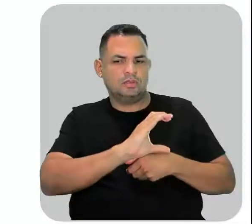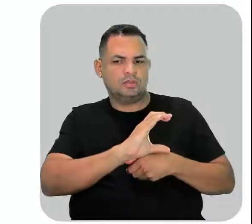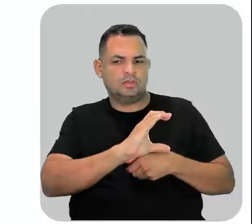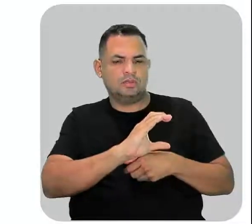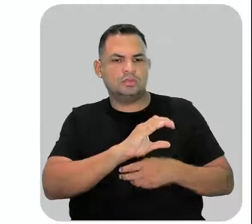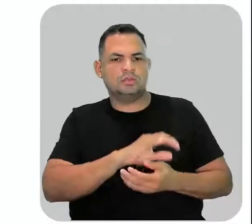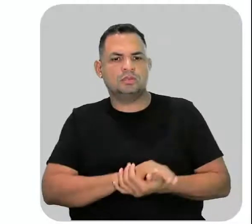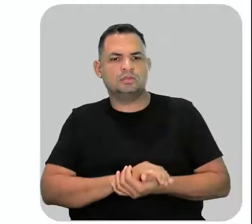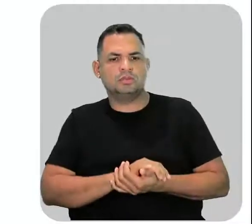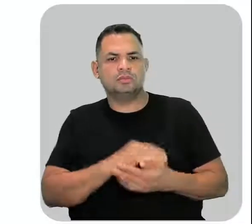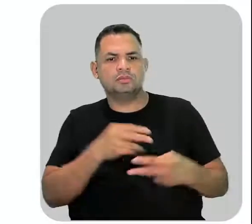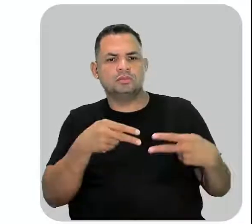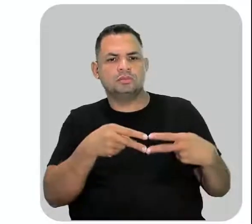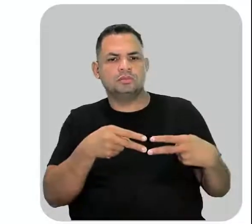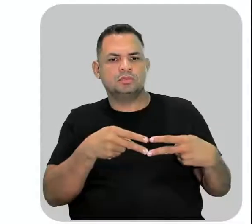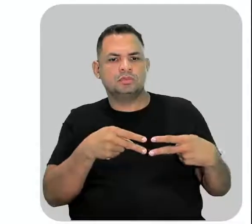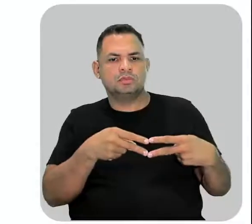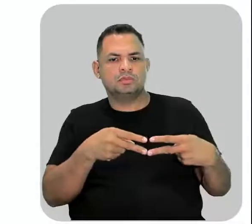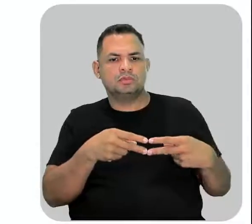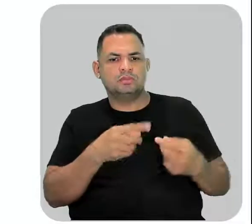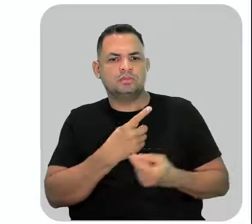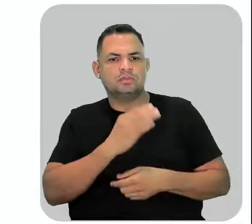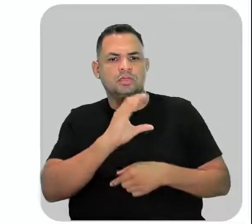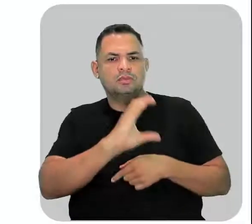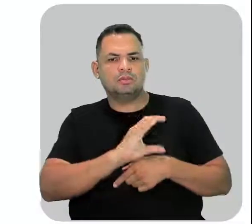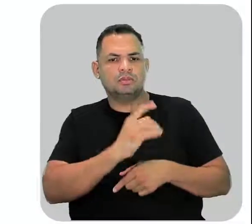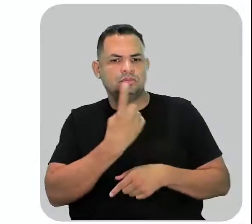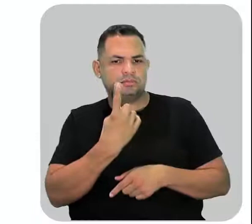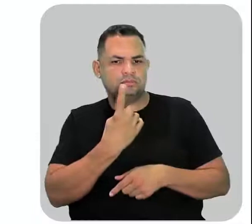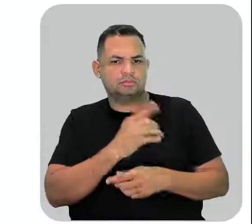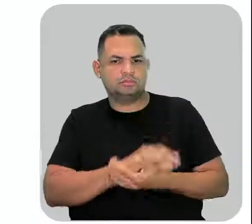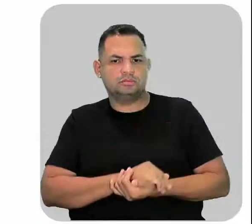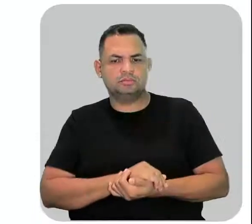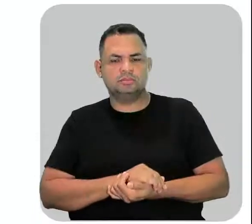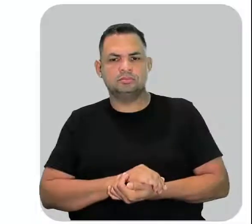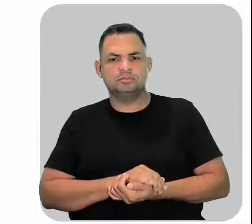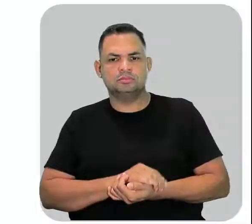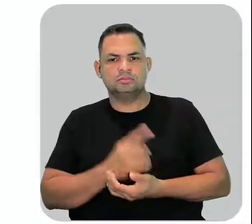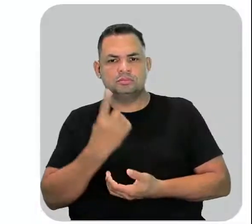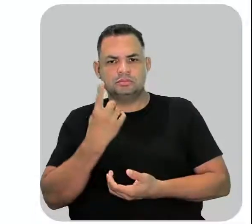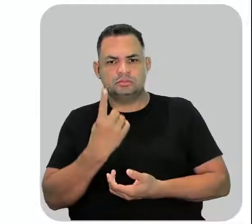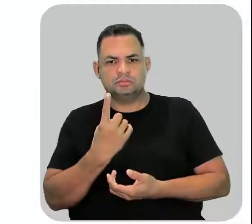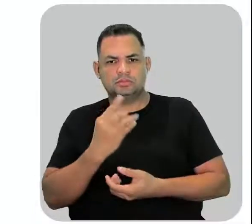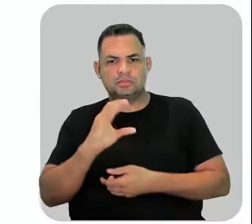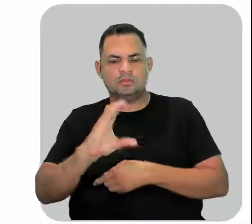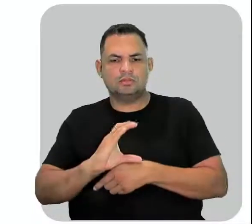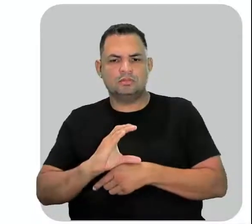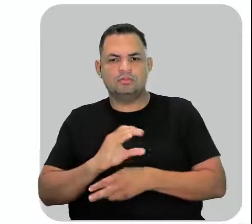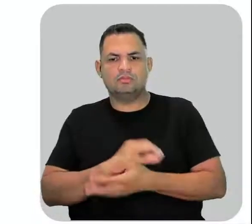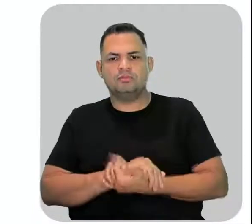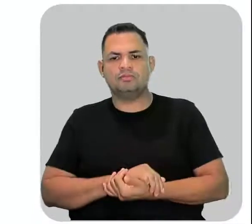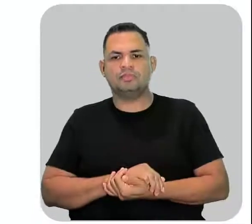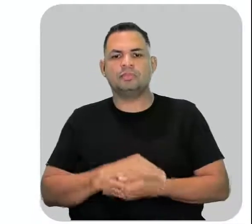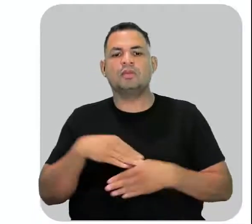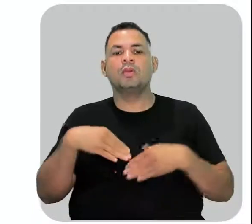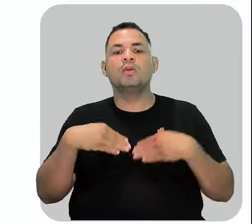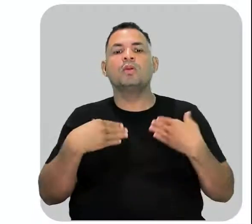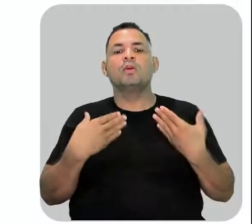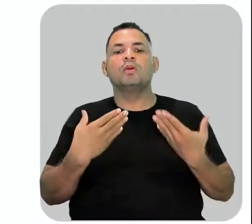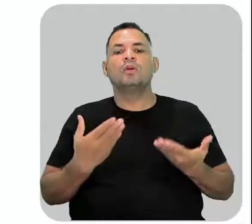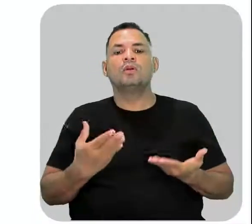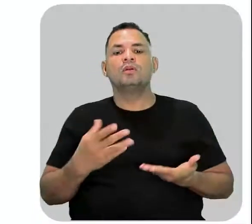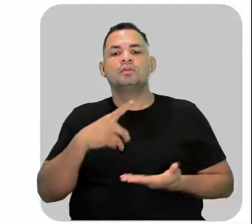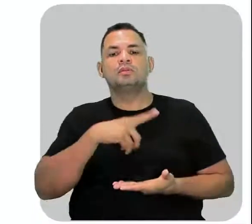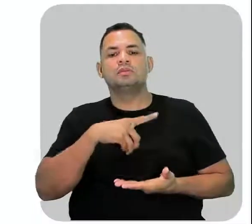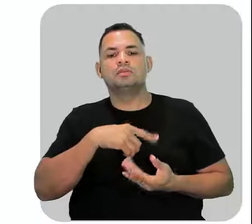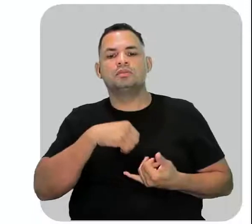nossa ligação dupla está aqui, ó, no carbono 1, entre 1 e 2, então ele fica no carbono 1. Quando for ocorrer